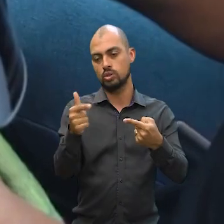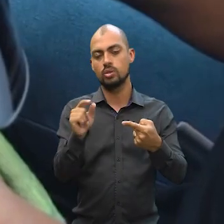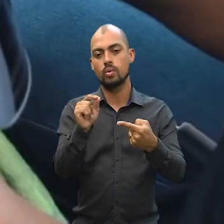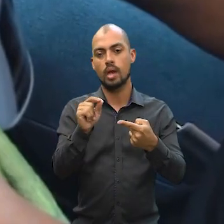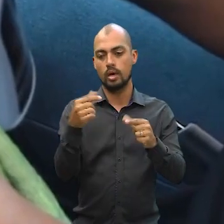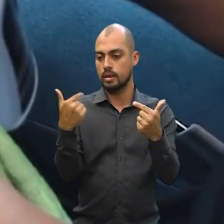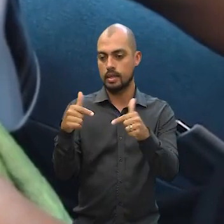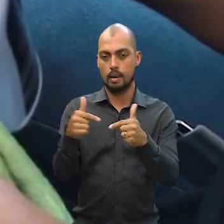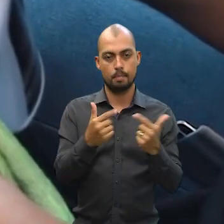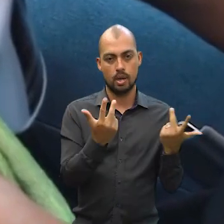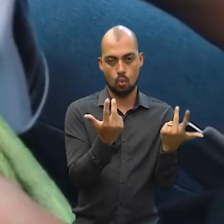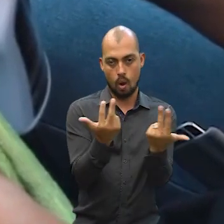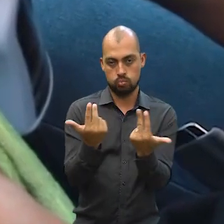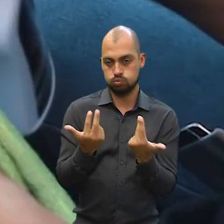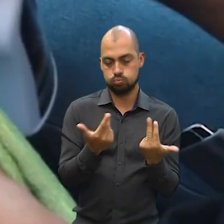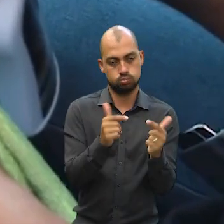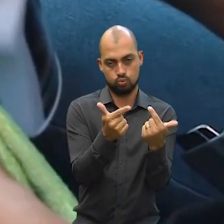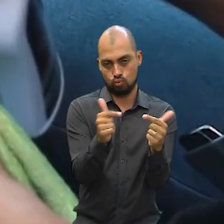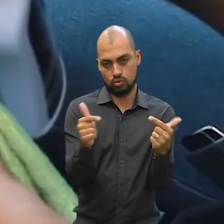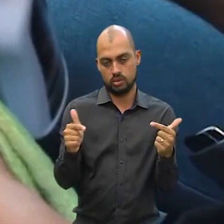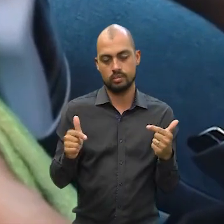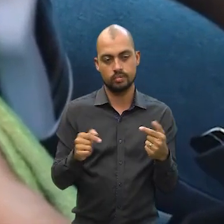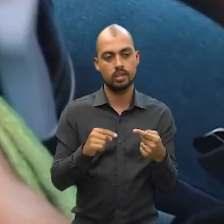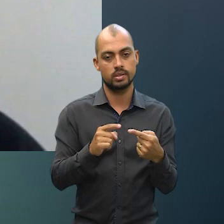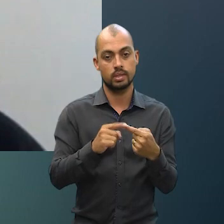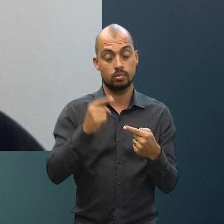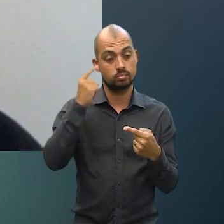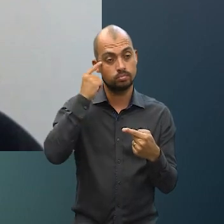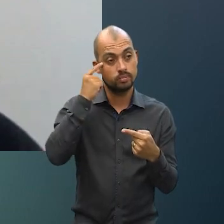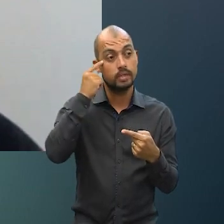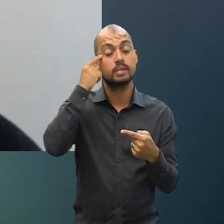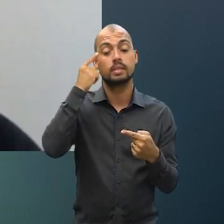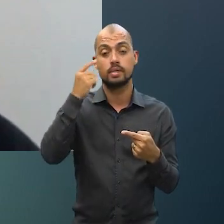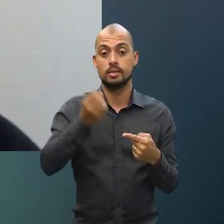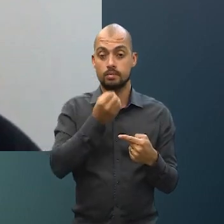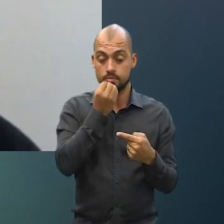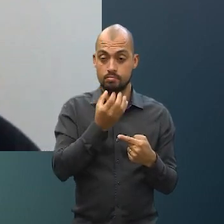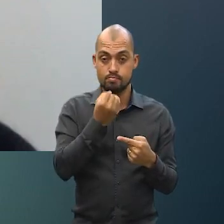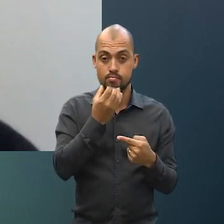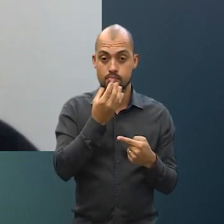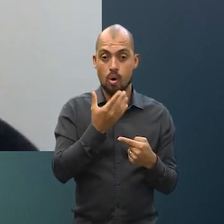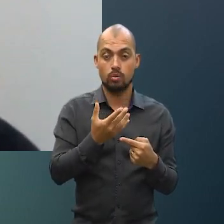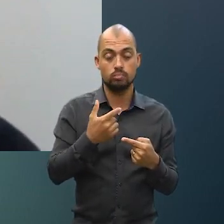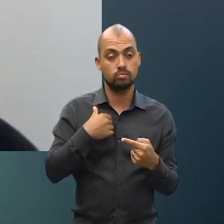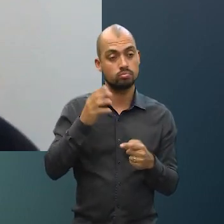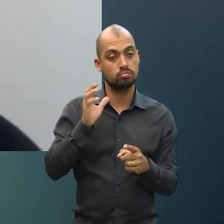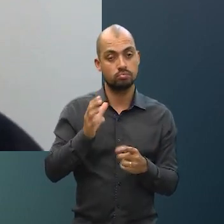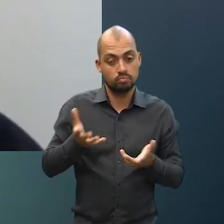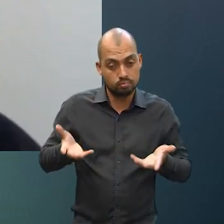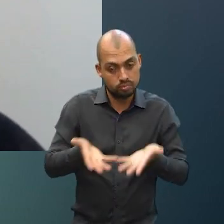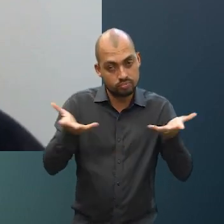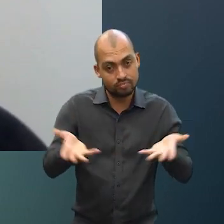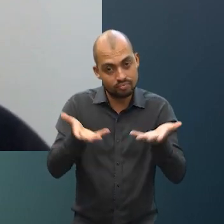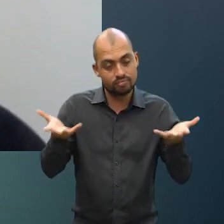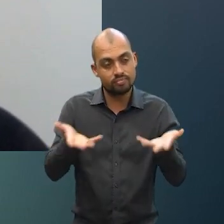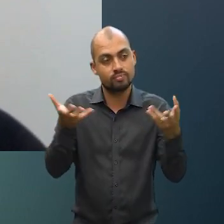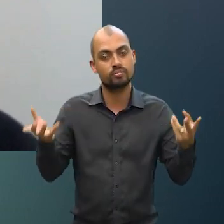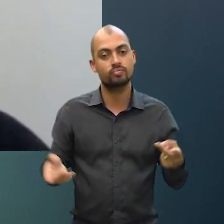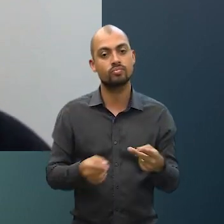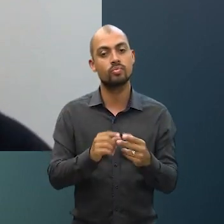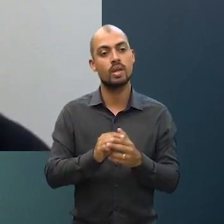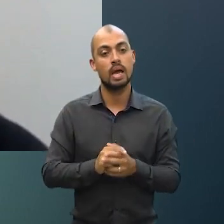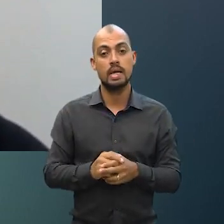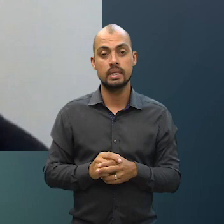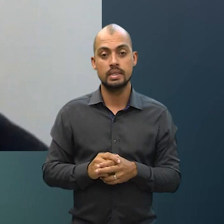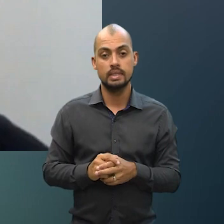de serviço como esse. Então, isso já foi um fator muito incentivador, né? E